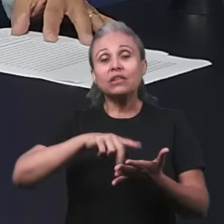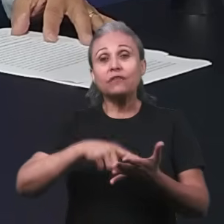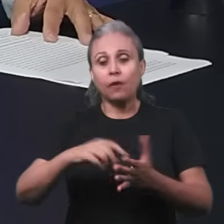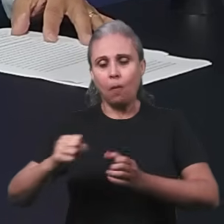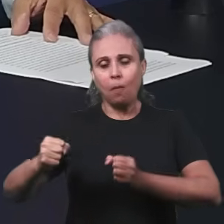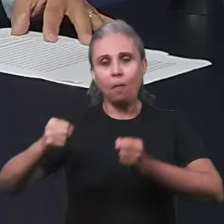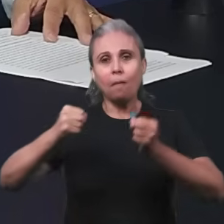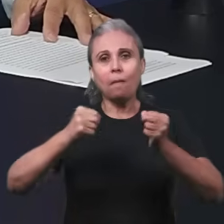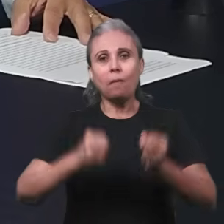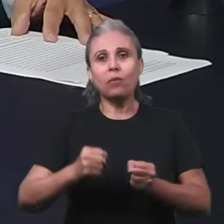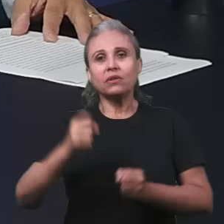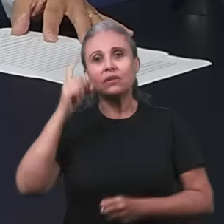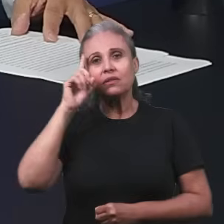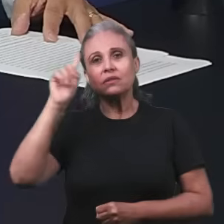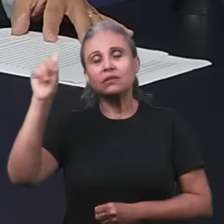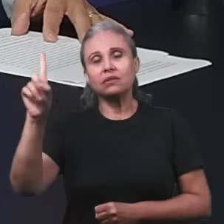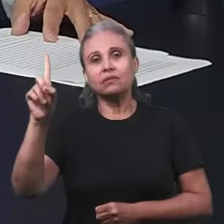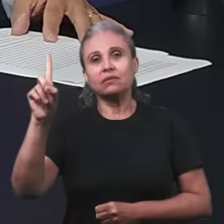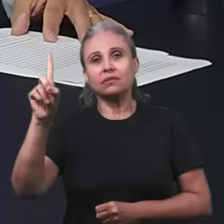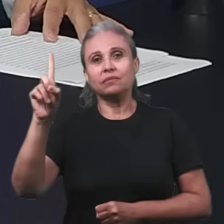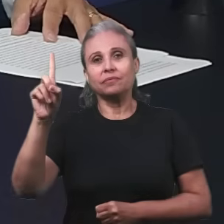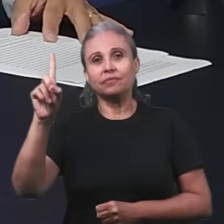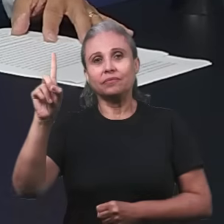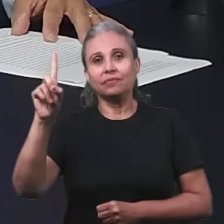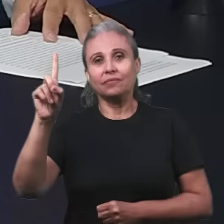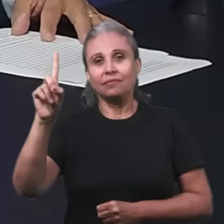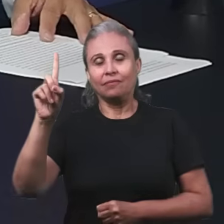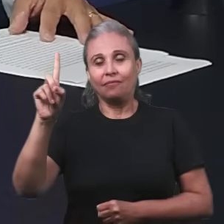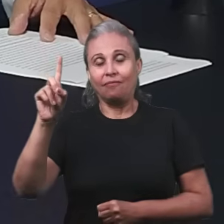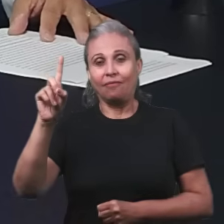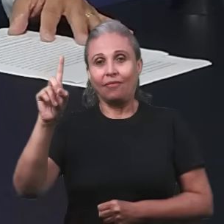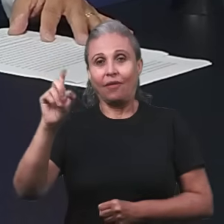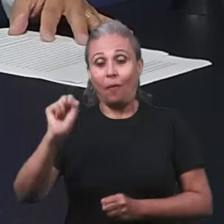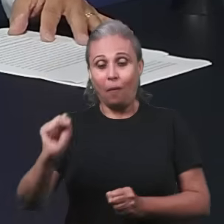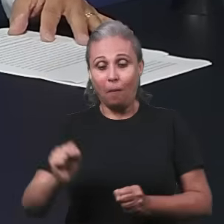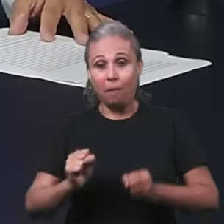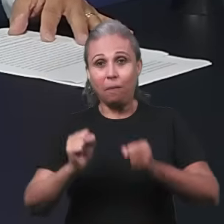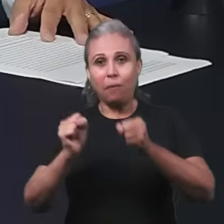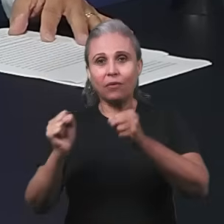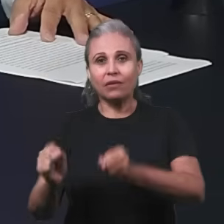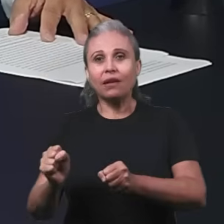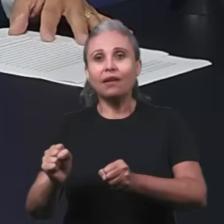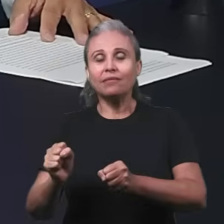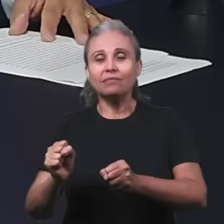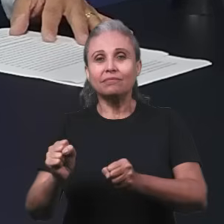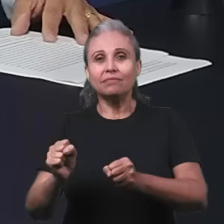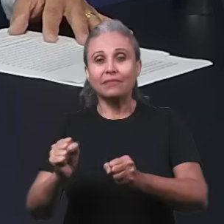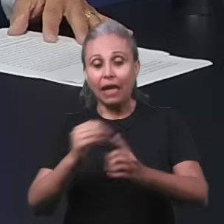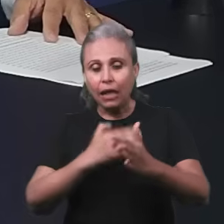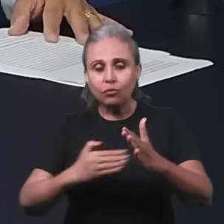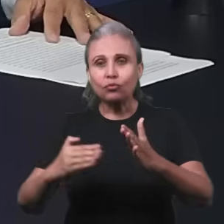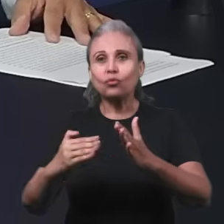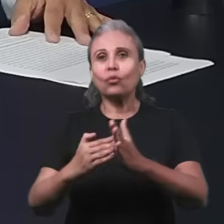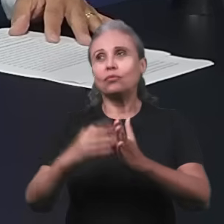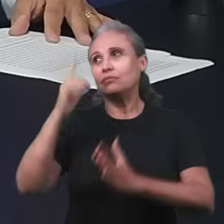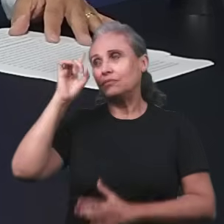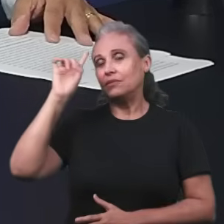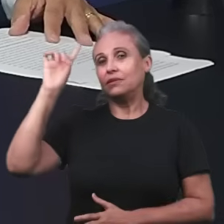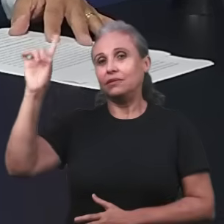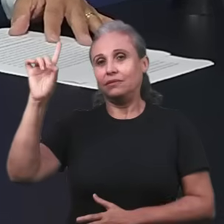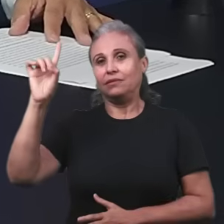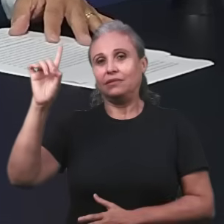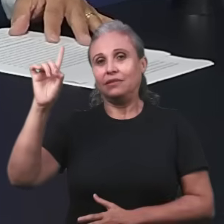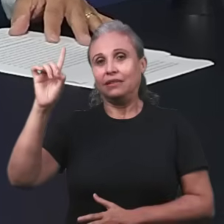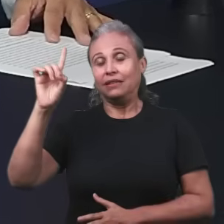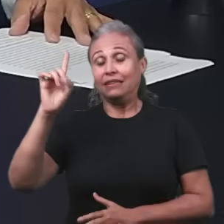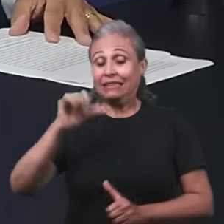poder de Deus. E o poder de Deus pertence a Ele. Ele é quem tem todo o poder para transformar o coração do